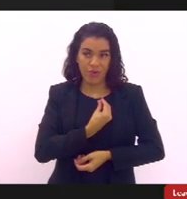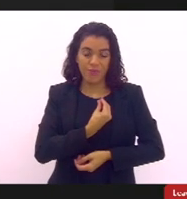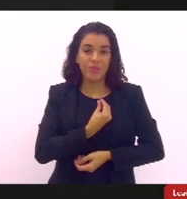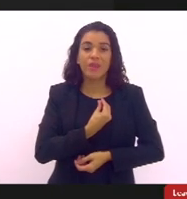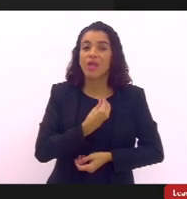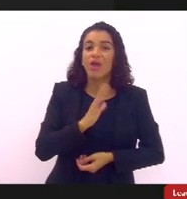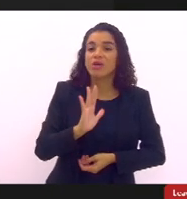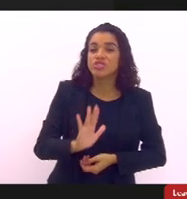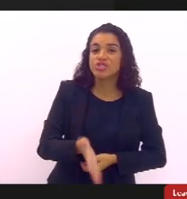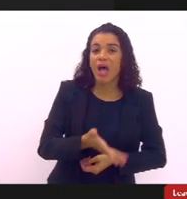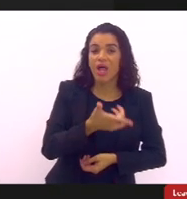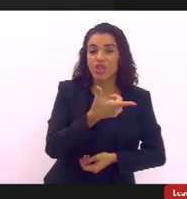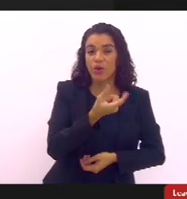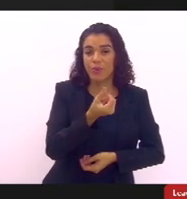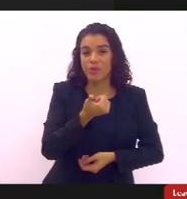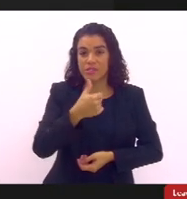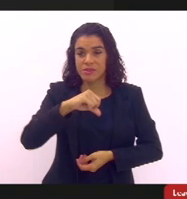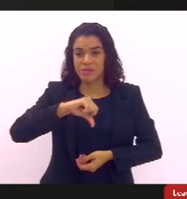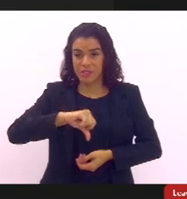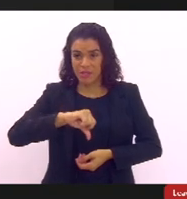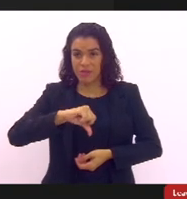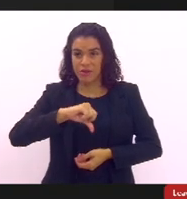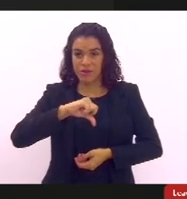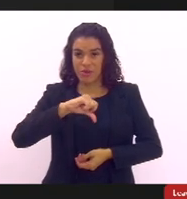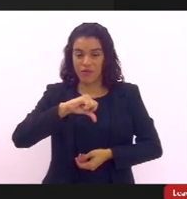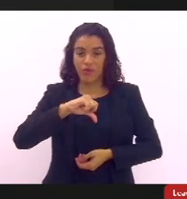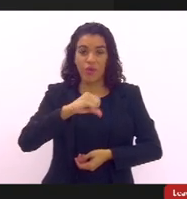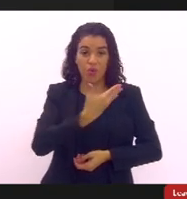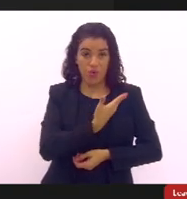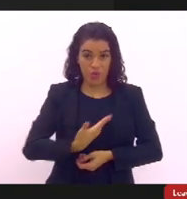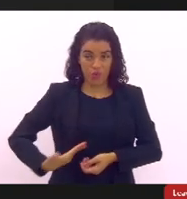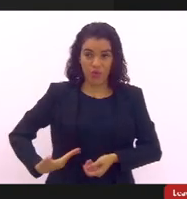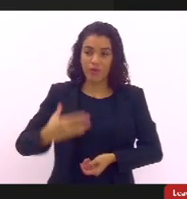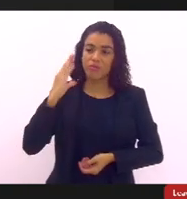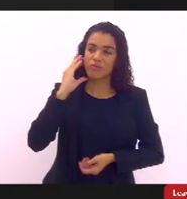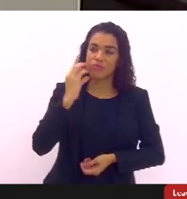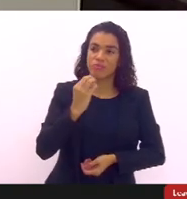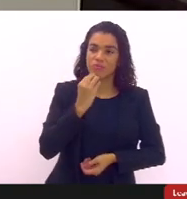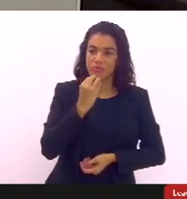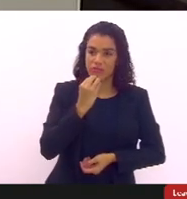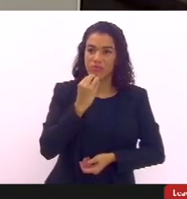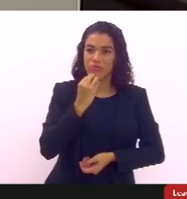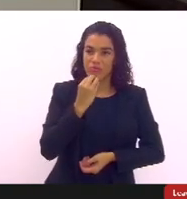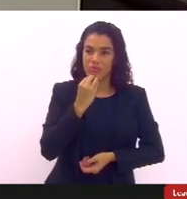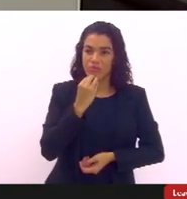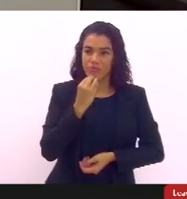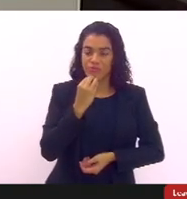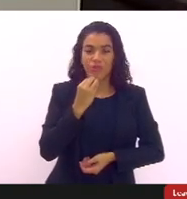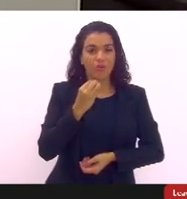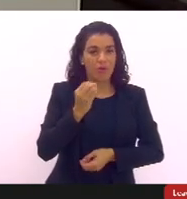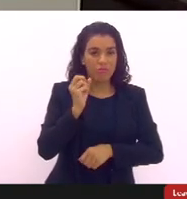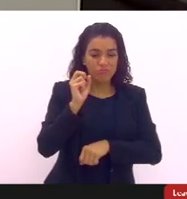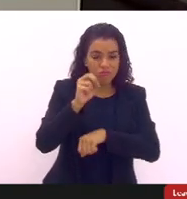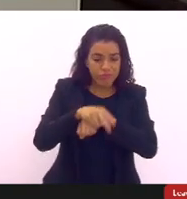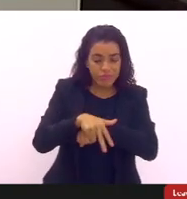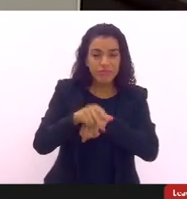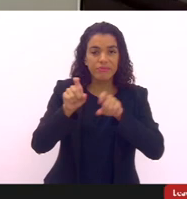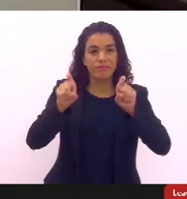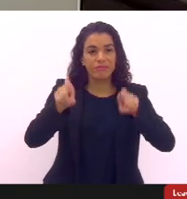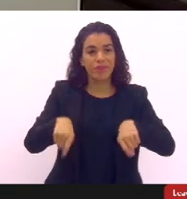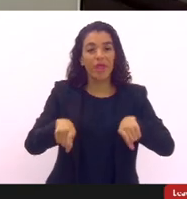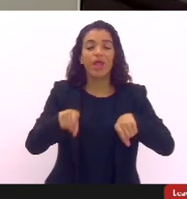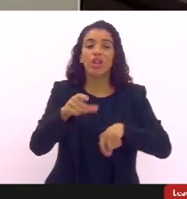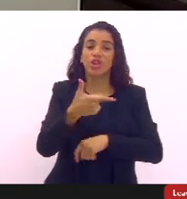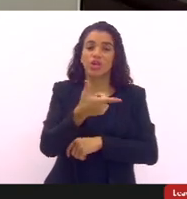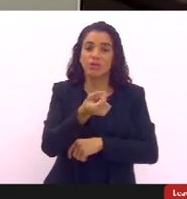desde 2019. O governador Cláudio Castro está desde 2020. Então, não dá